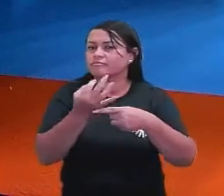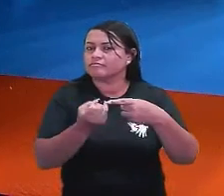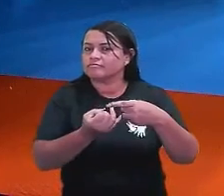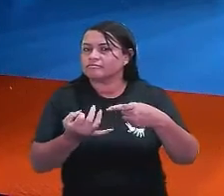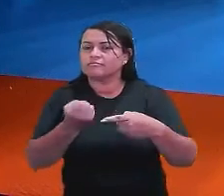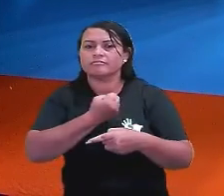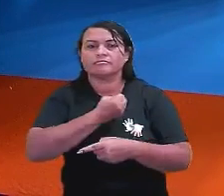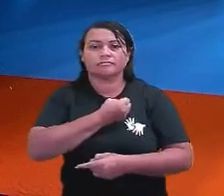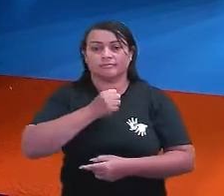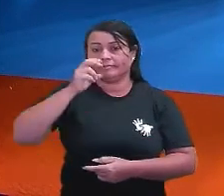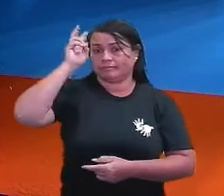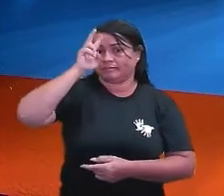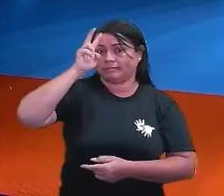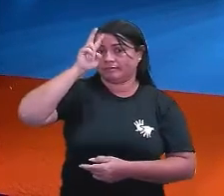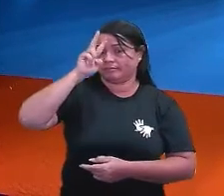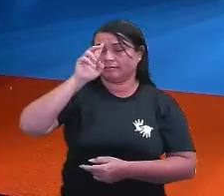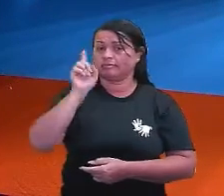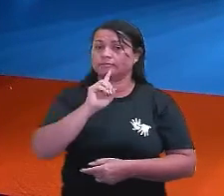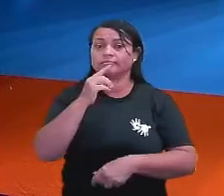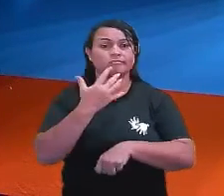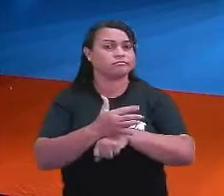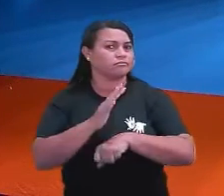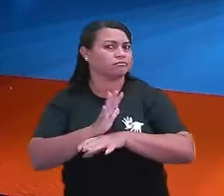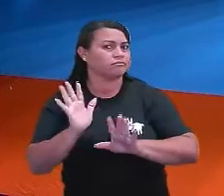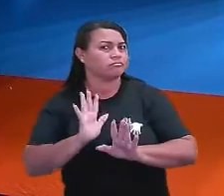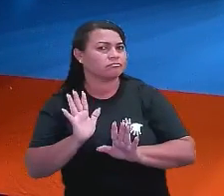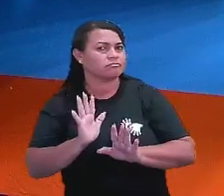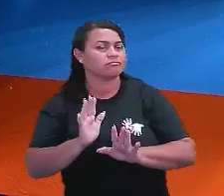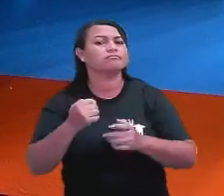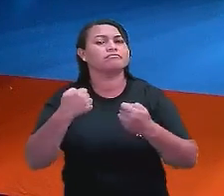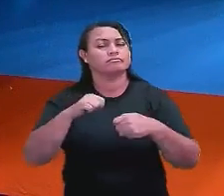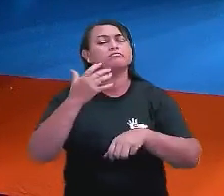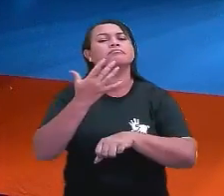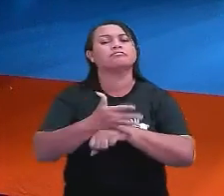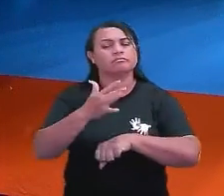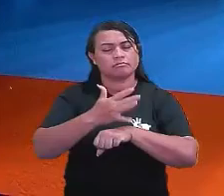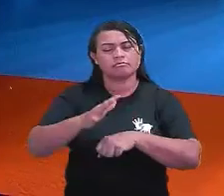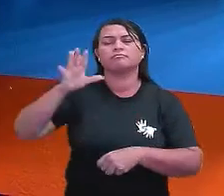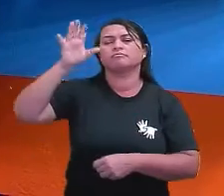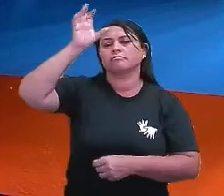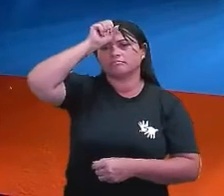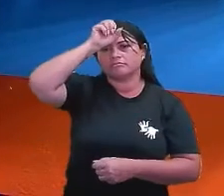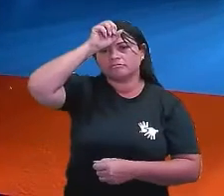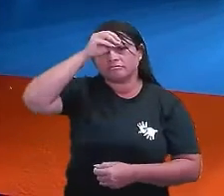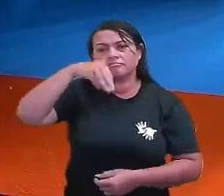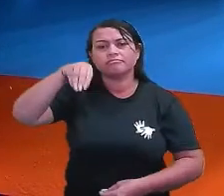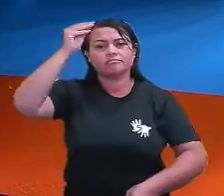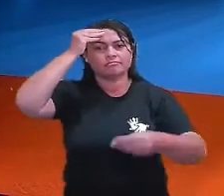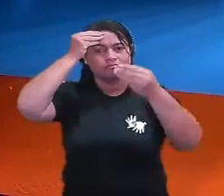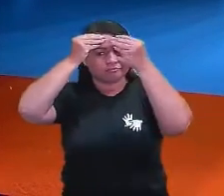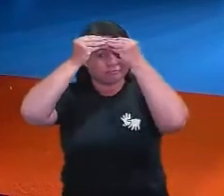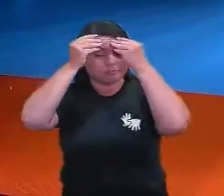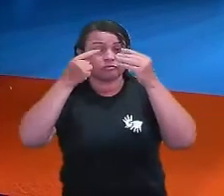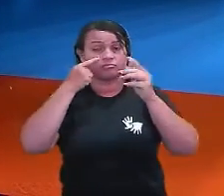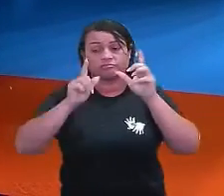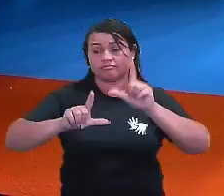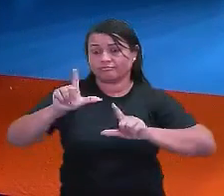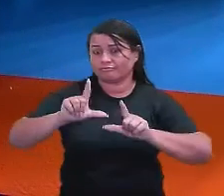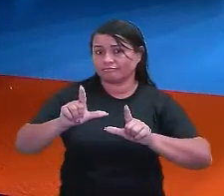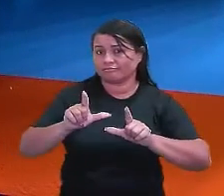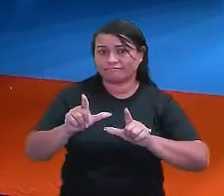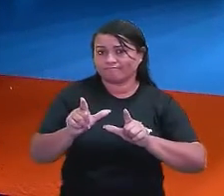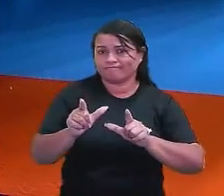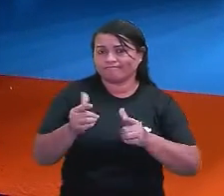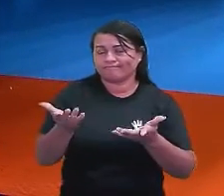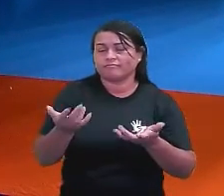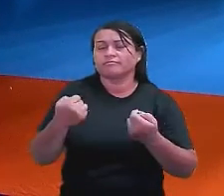certo? Lembre-se, a gente não pratica, a gente não aprende, a gente não lembra. Não adianta só assistir, tem que pegar seu